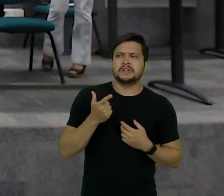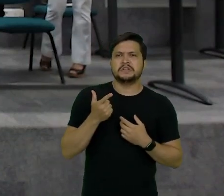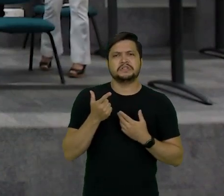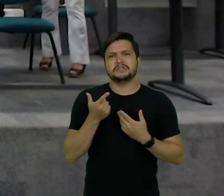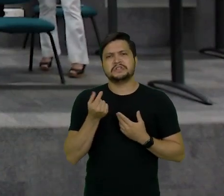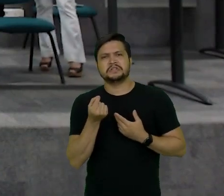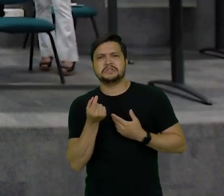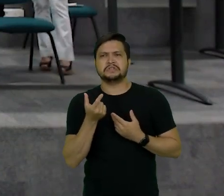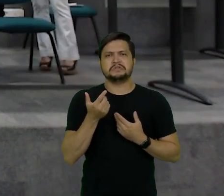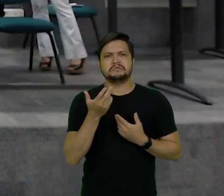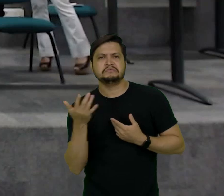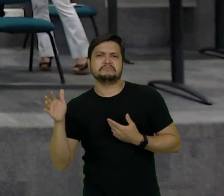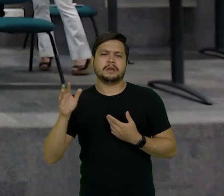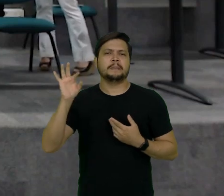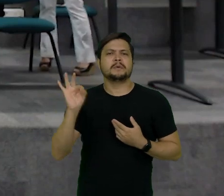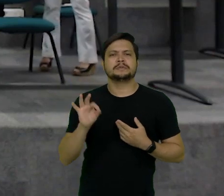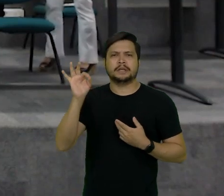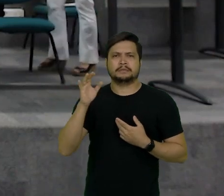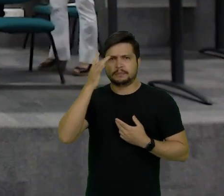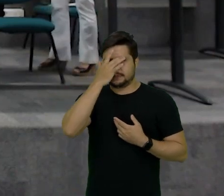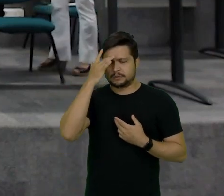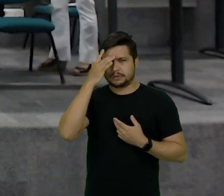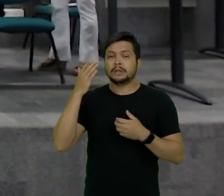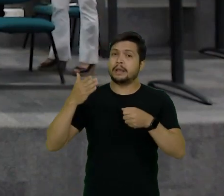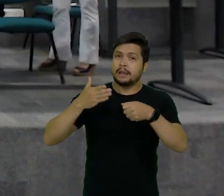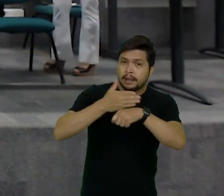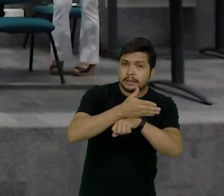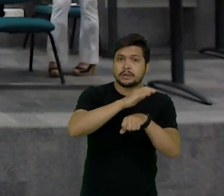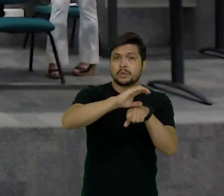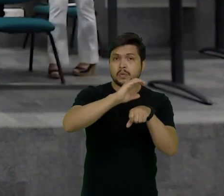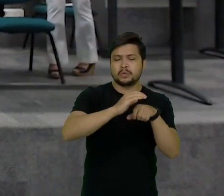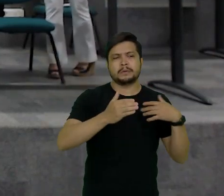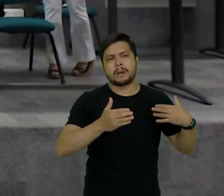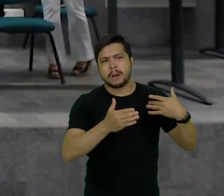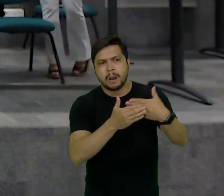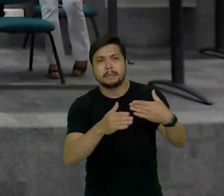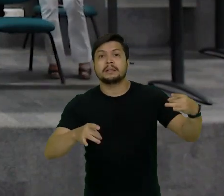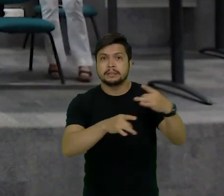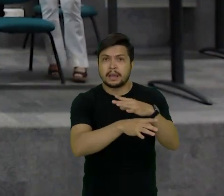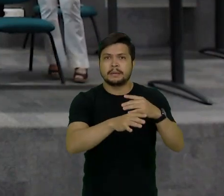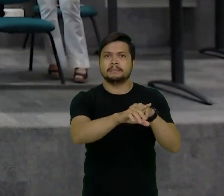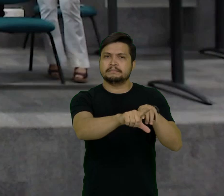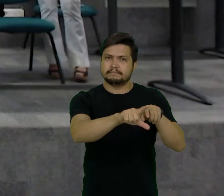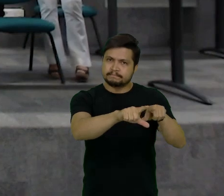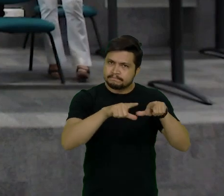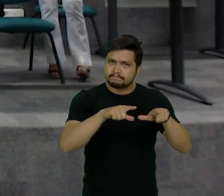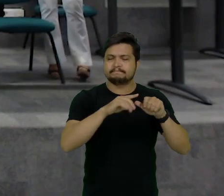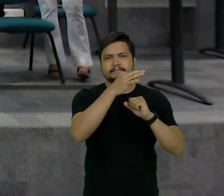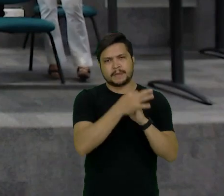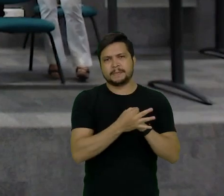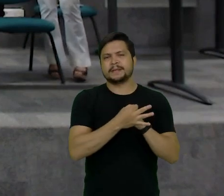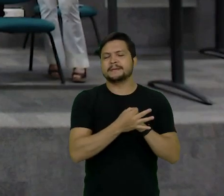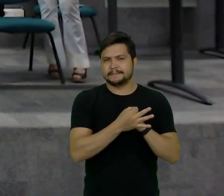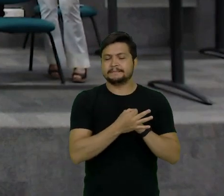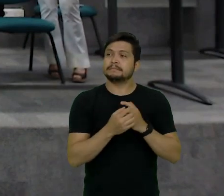poucos %, e 70% de empregabilidade, o que quer dizer que nós temos muitas oportunidades, porque